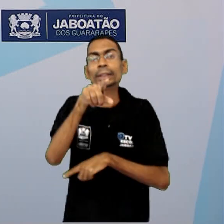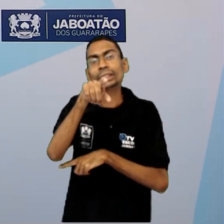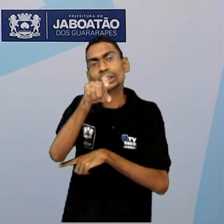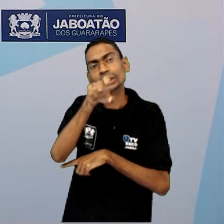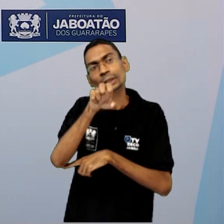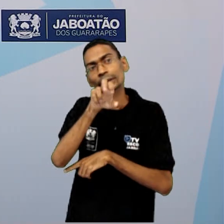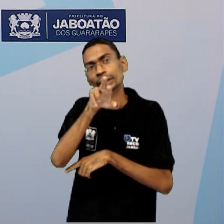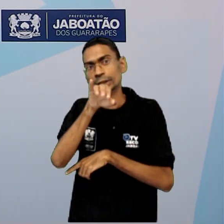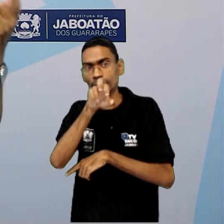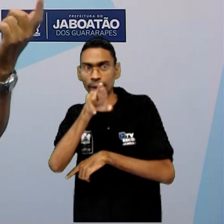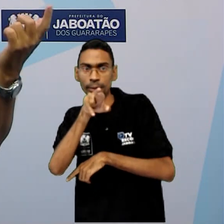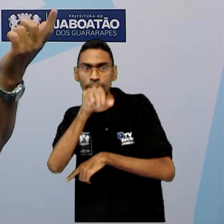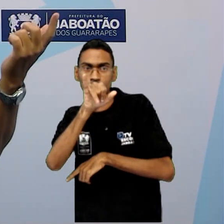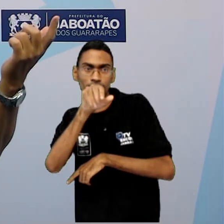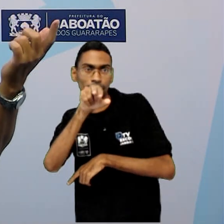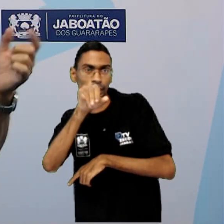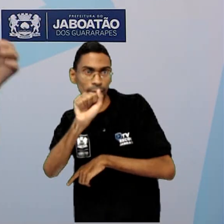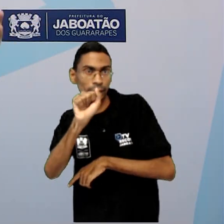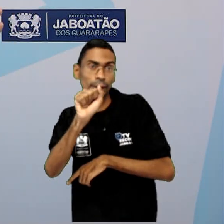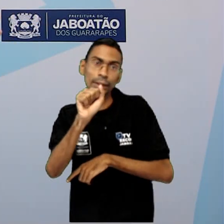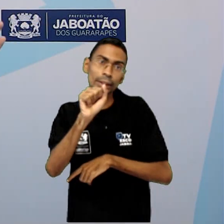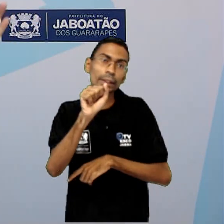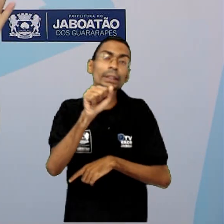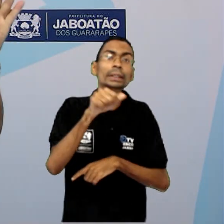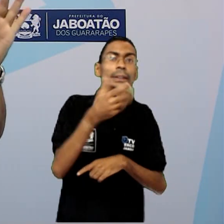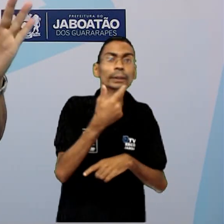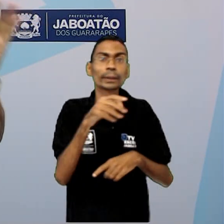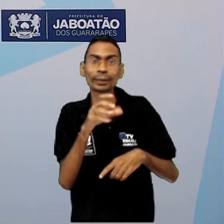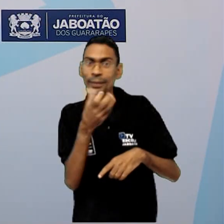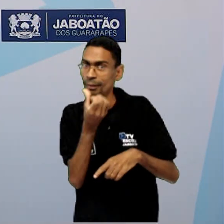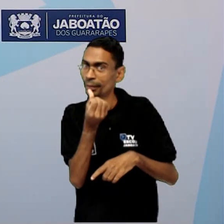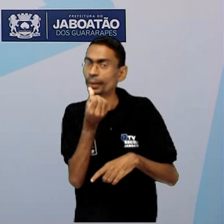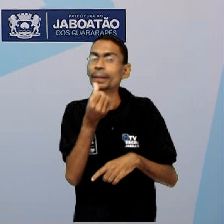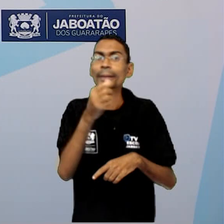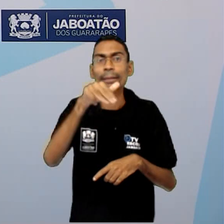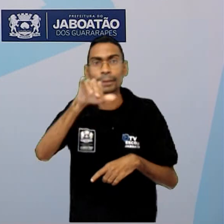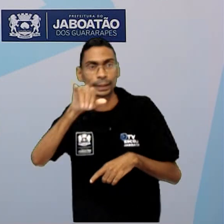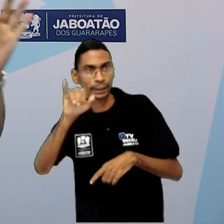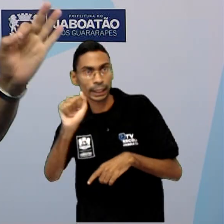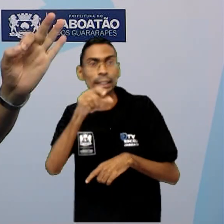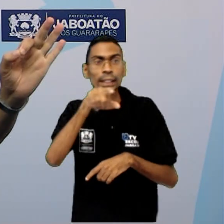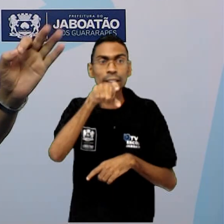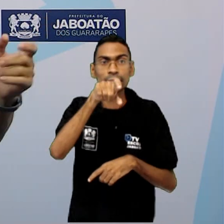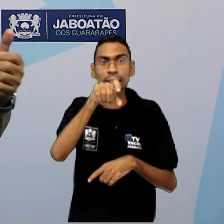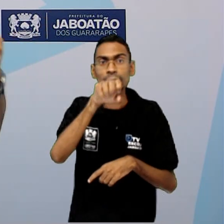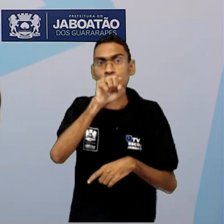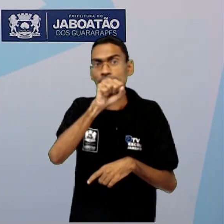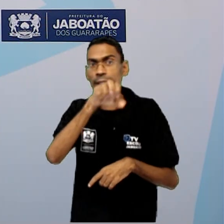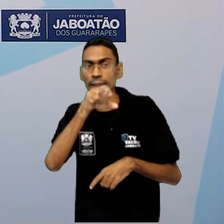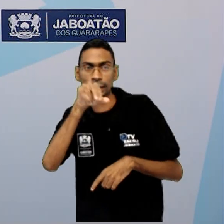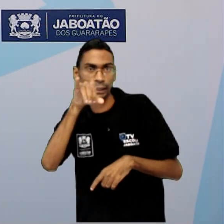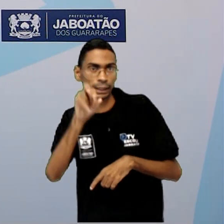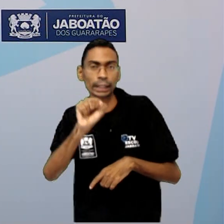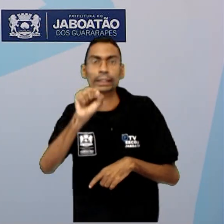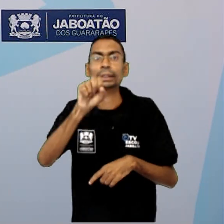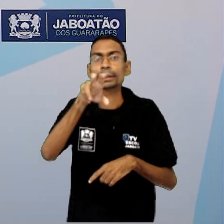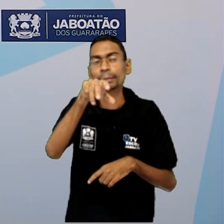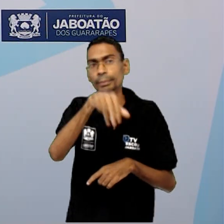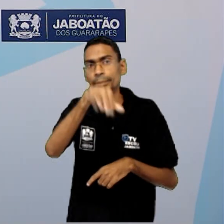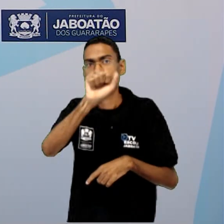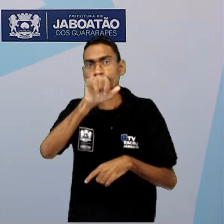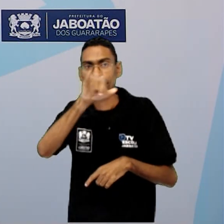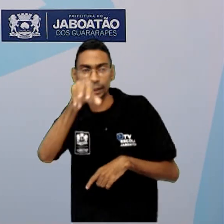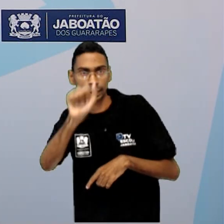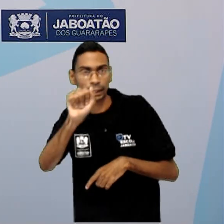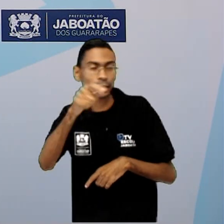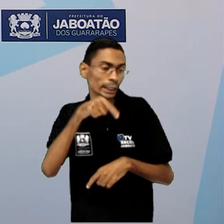Não é, ó, seis Marias, é sesmarias. Sesmarias. E o camarada